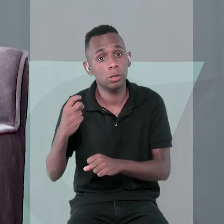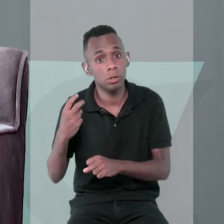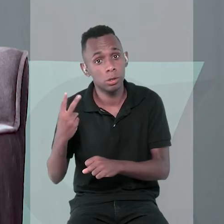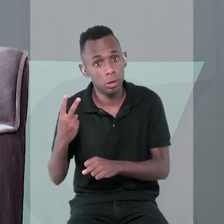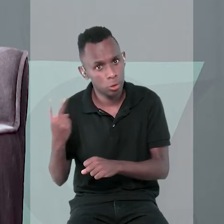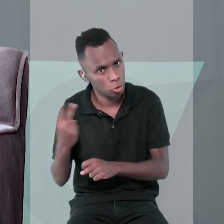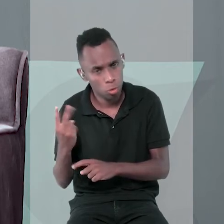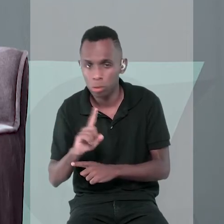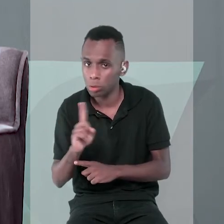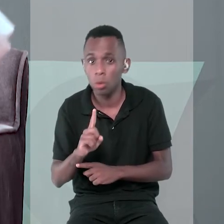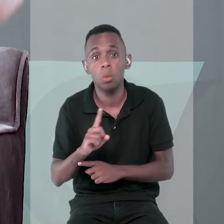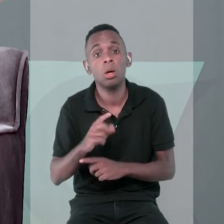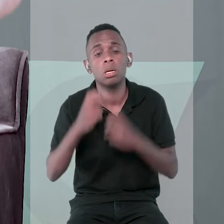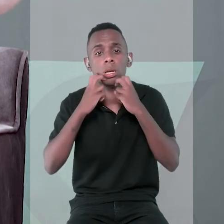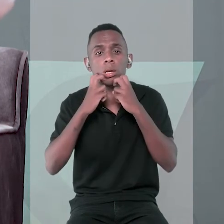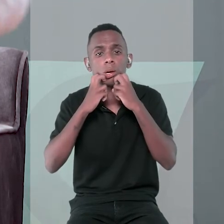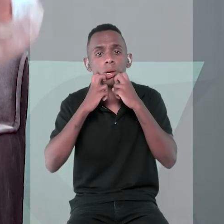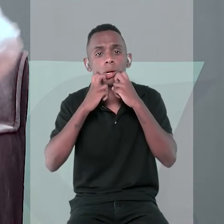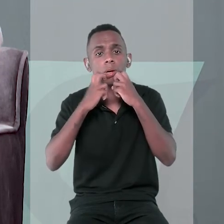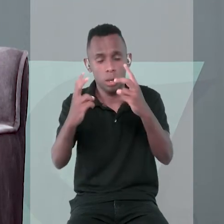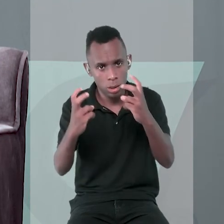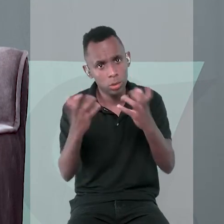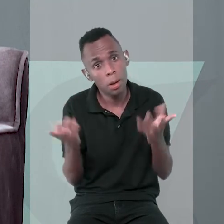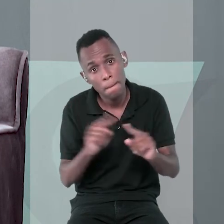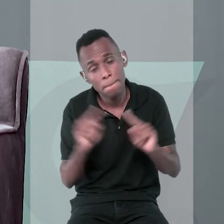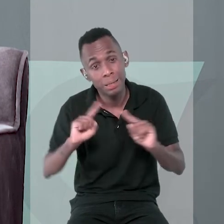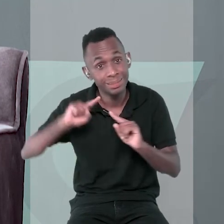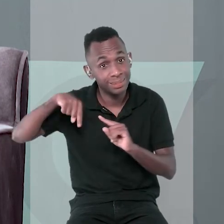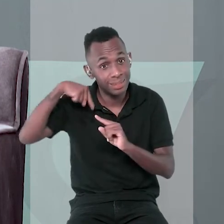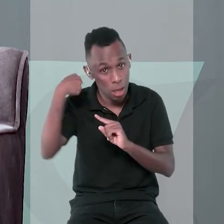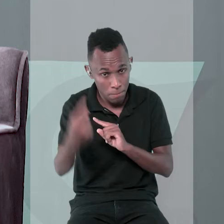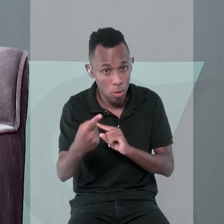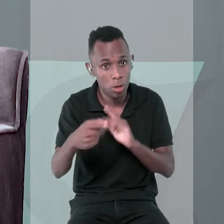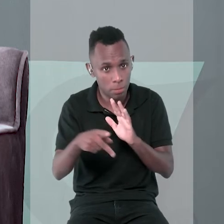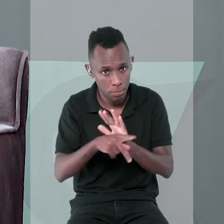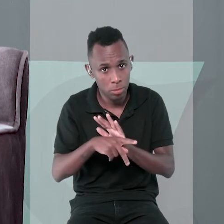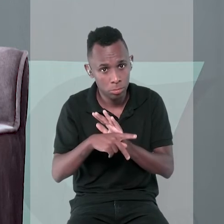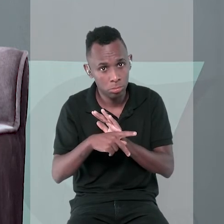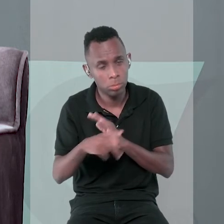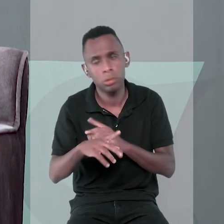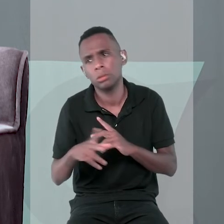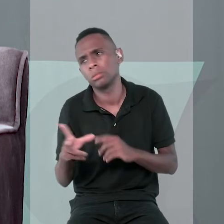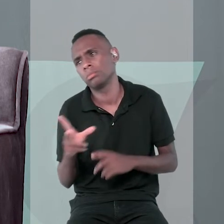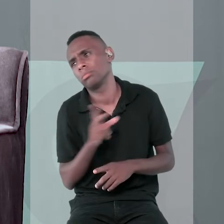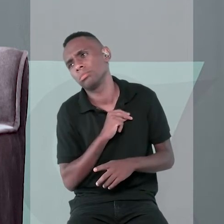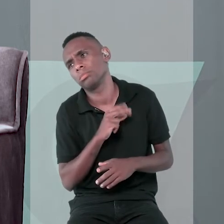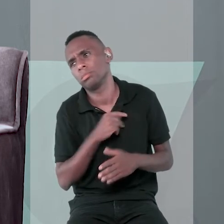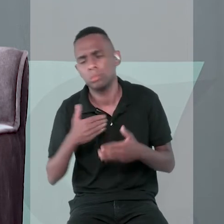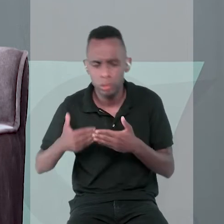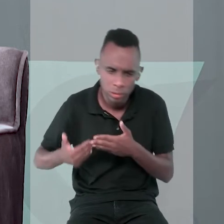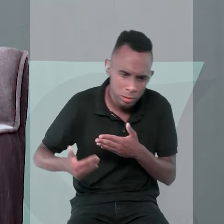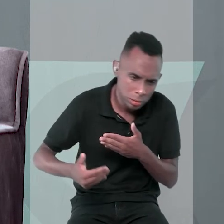não é 1822, não, gente. Ou ele gritou lá, taraná, mas depois do grito do Dom Pedro, nossa, meu Deus,